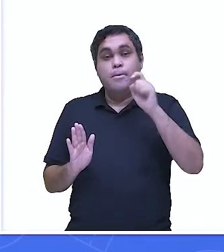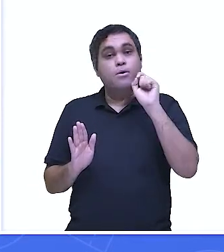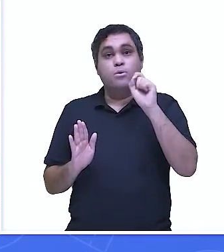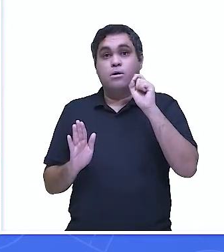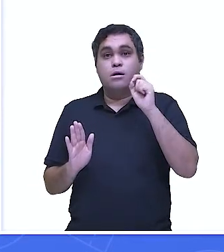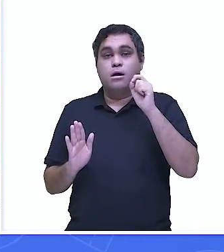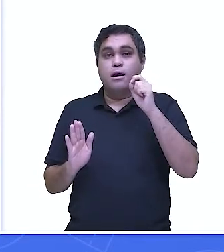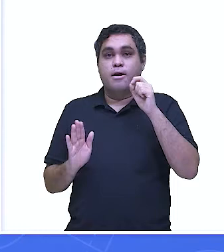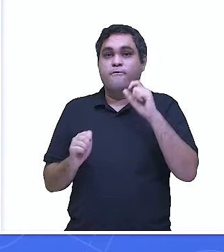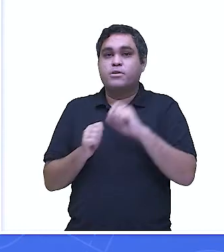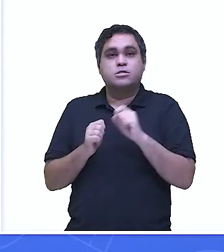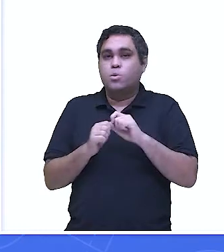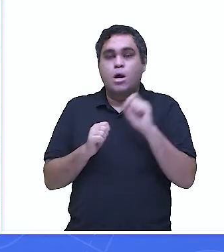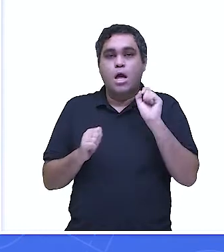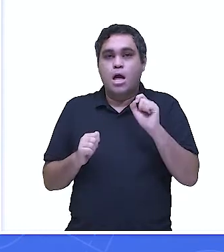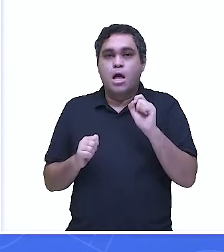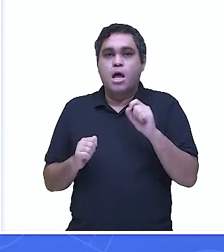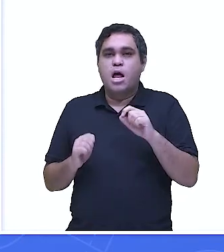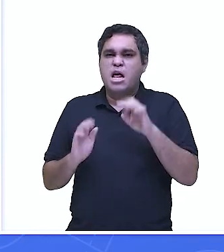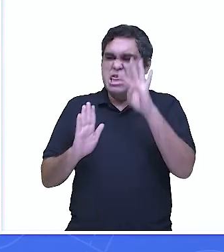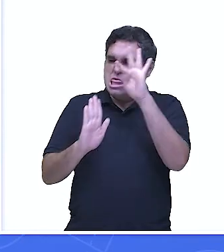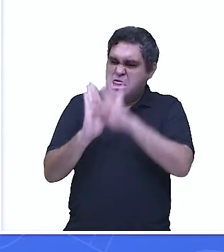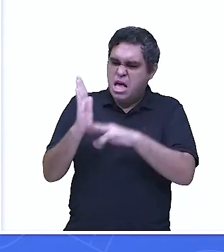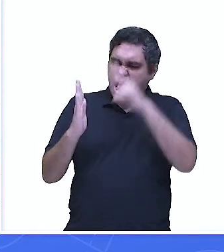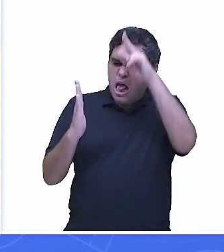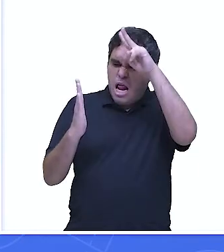você vai fazer é ler o texto todo,